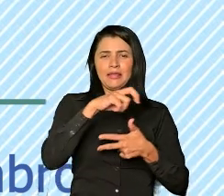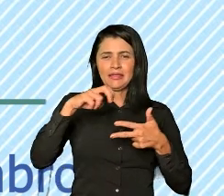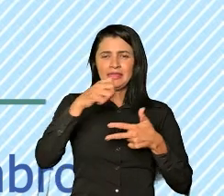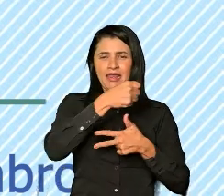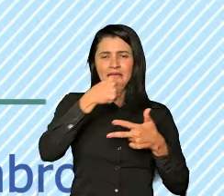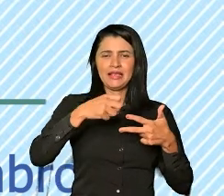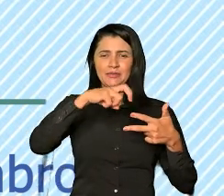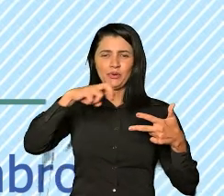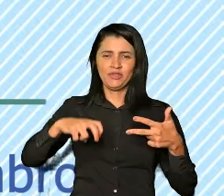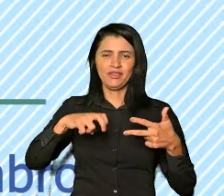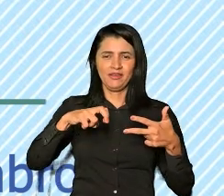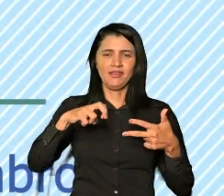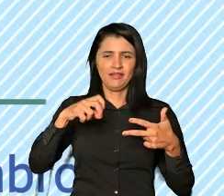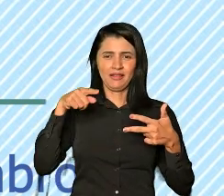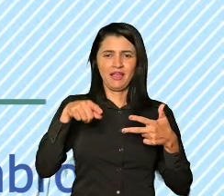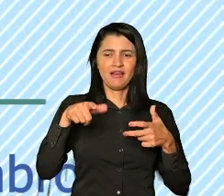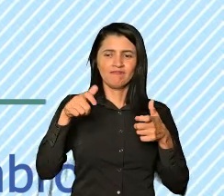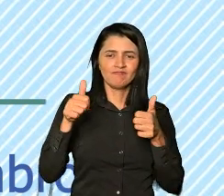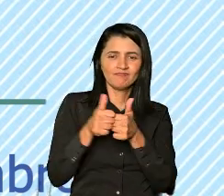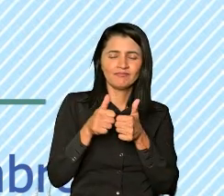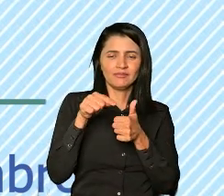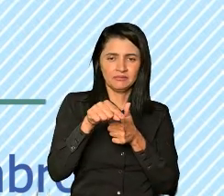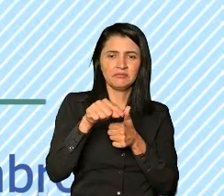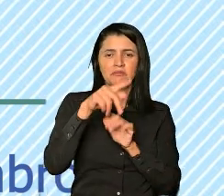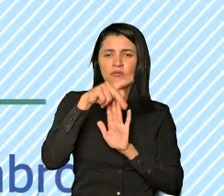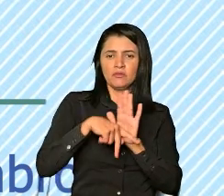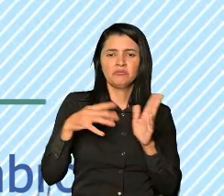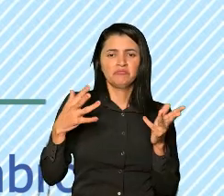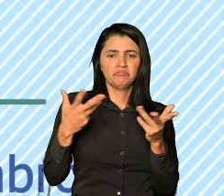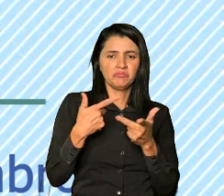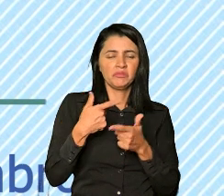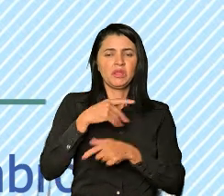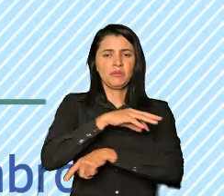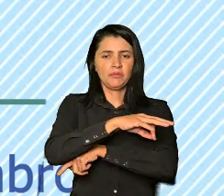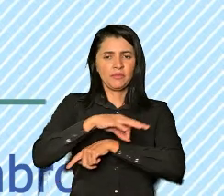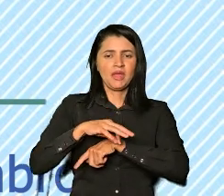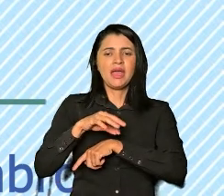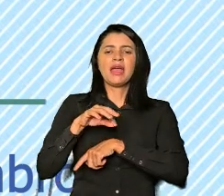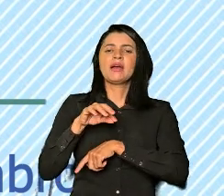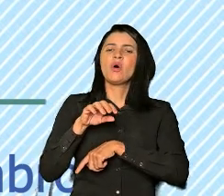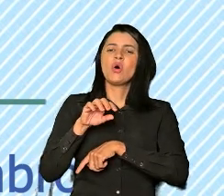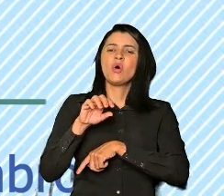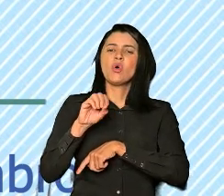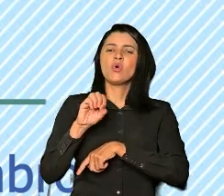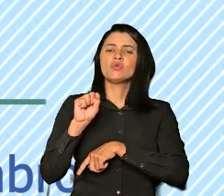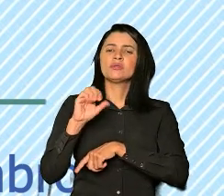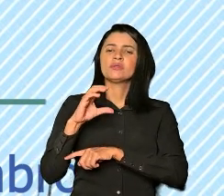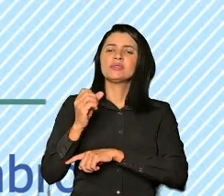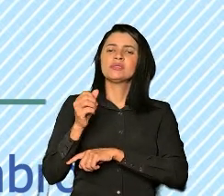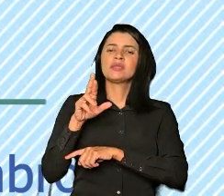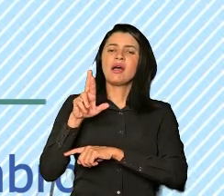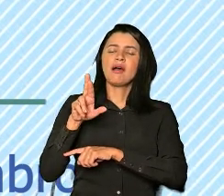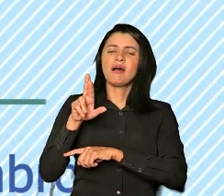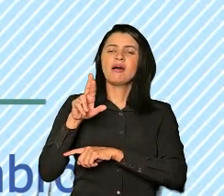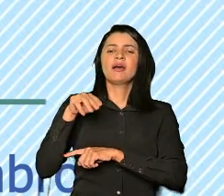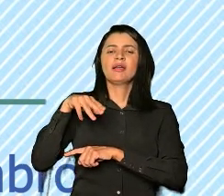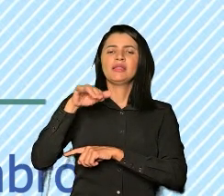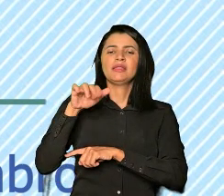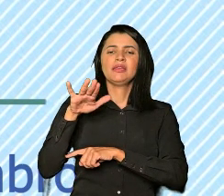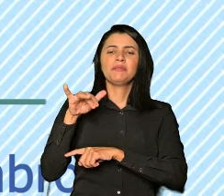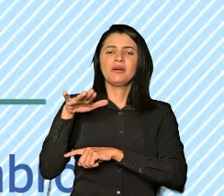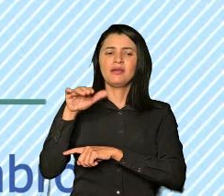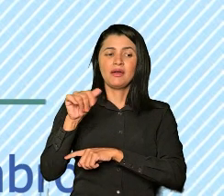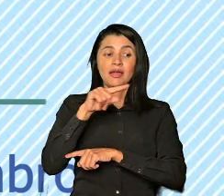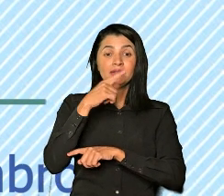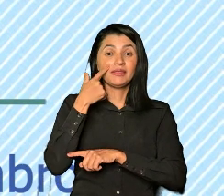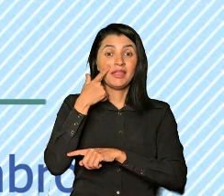né? É um monumento belíssimo, projetado pelo Oscar Niemeyer, né? Pode passar. E aí você tem o chamado livro de aço.